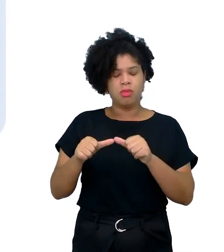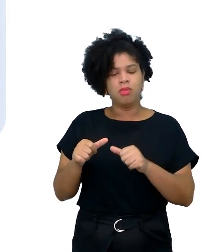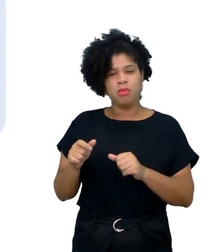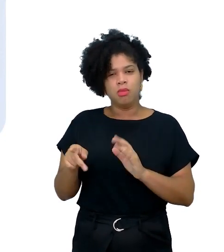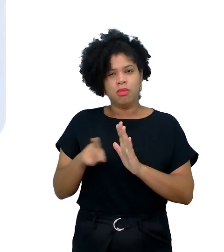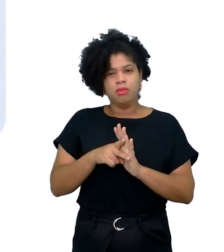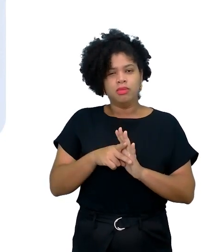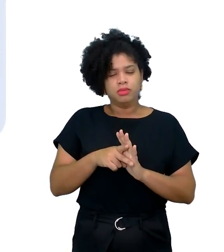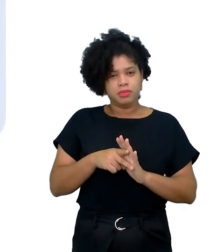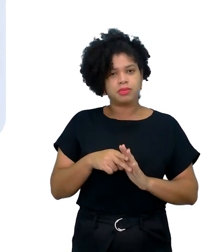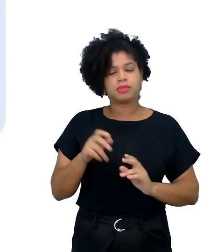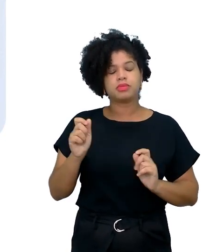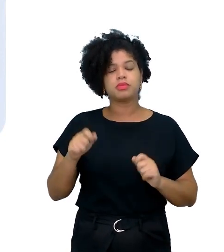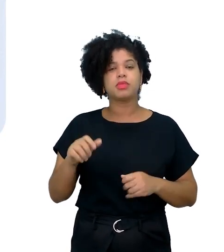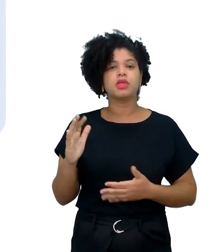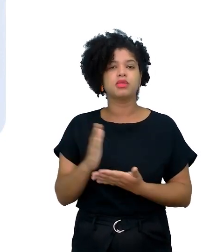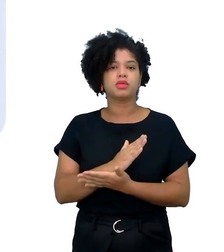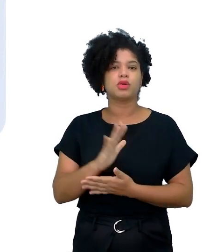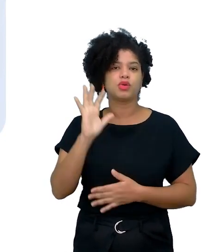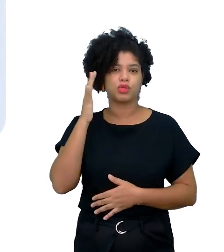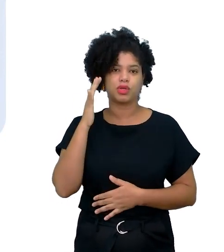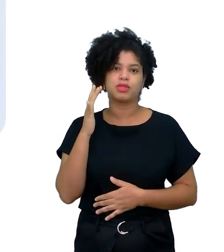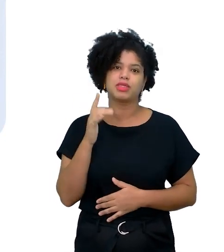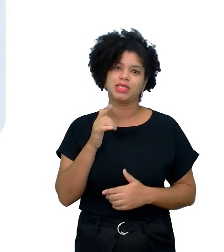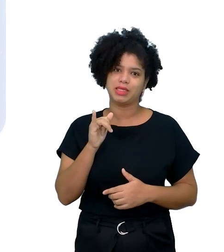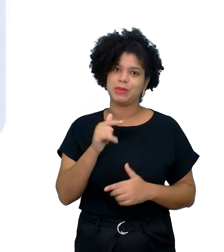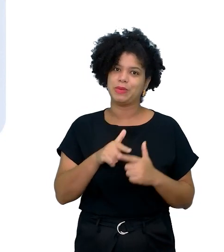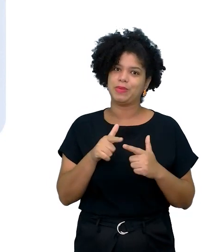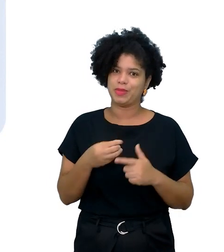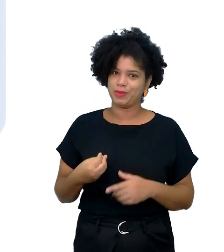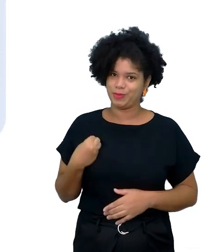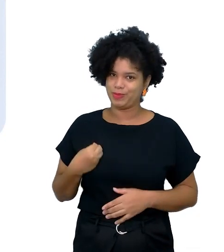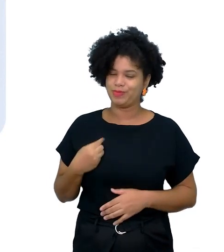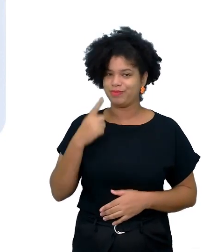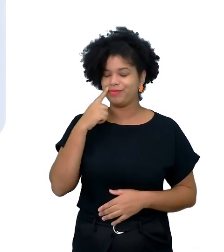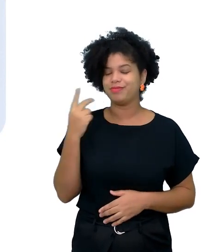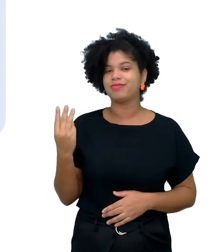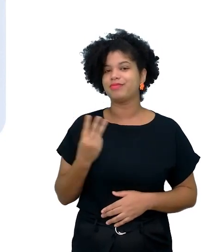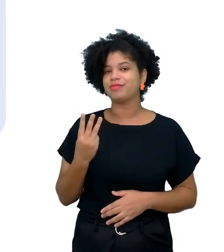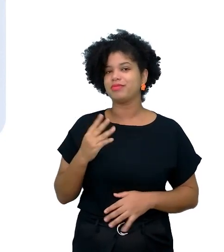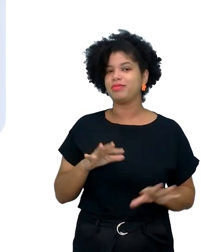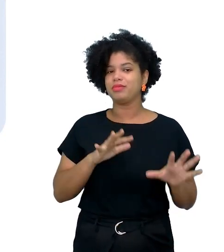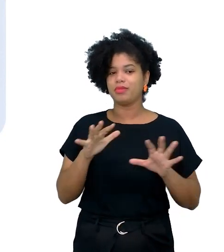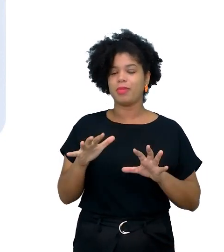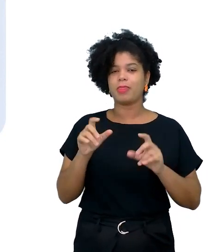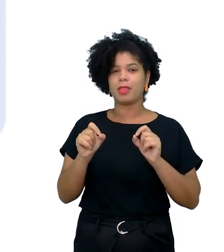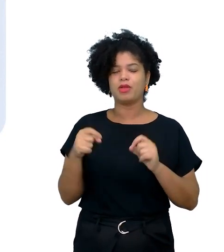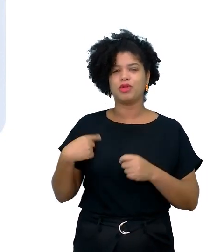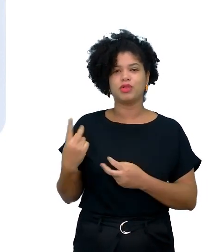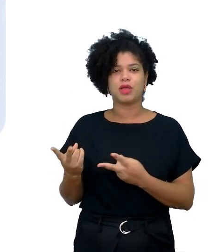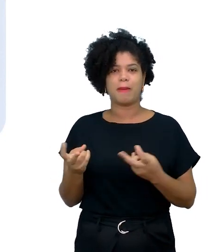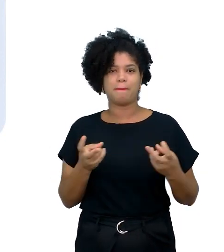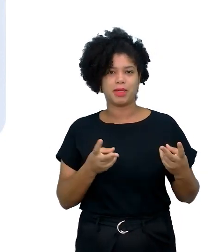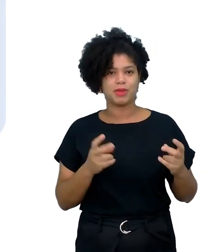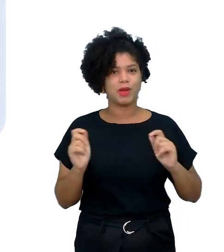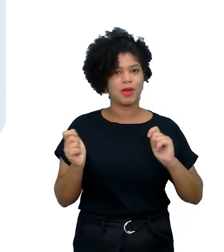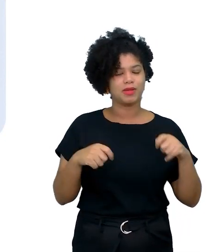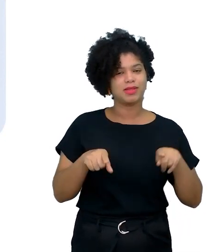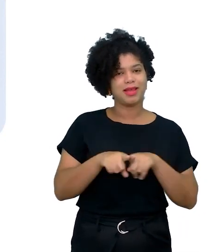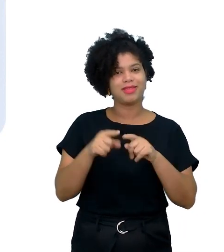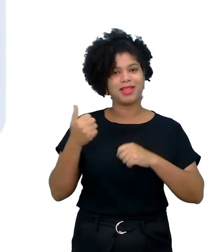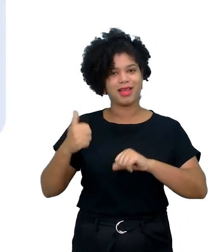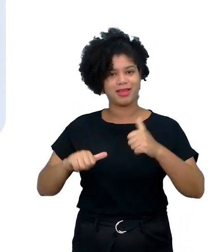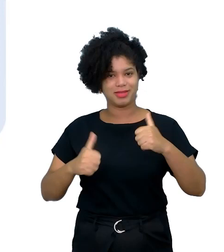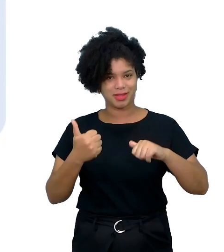da incógnita nas situações problemas. E no terceiro momento, nós vamos observar e